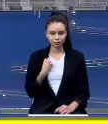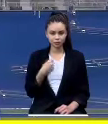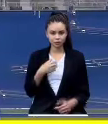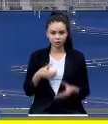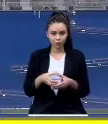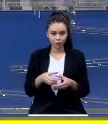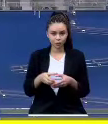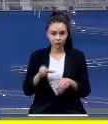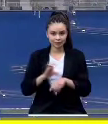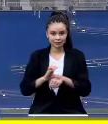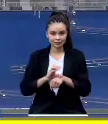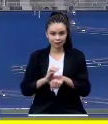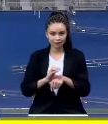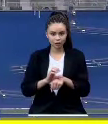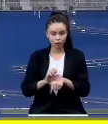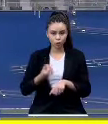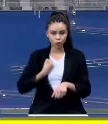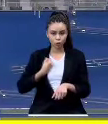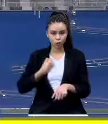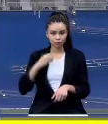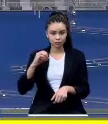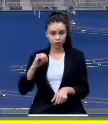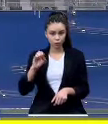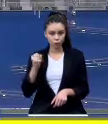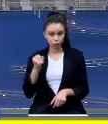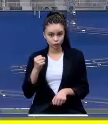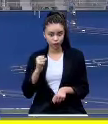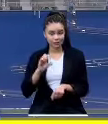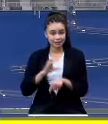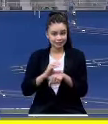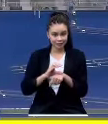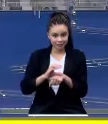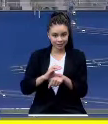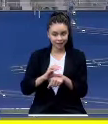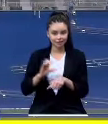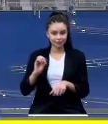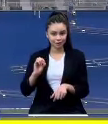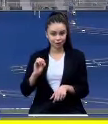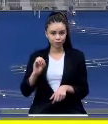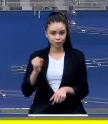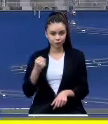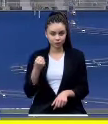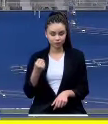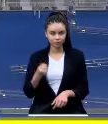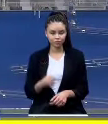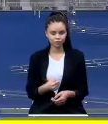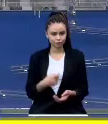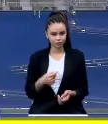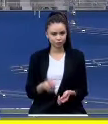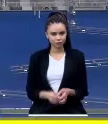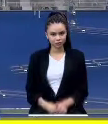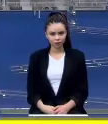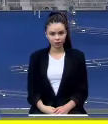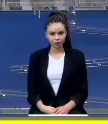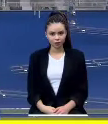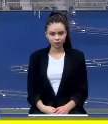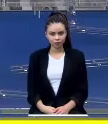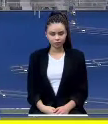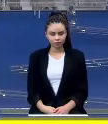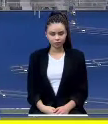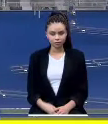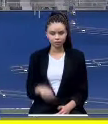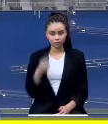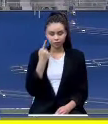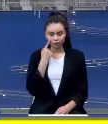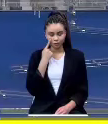Bola cinza, número 08. Cinza, 08. Hora de confirmar as sete dezenas